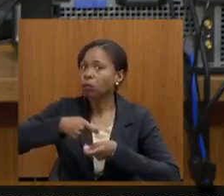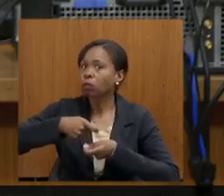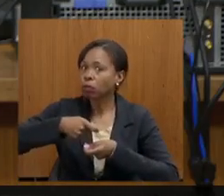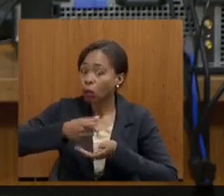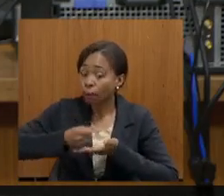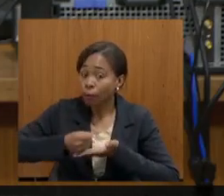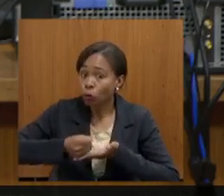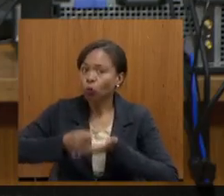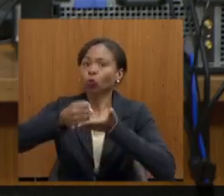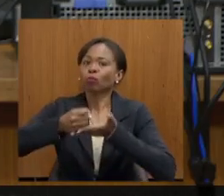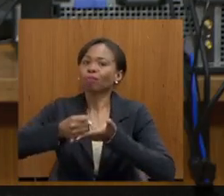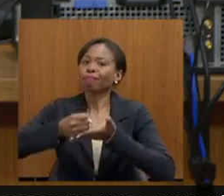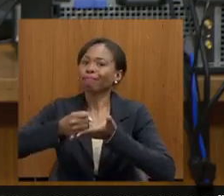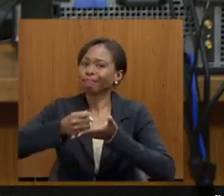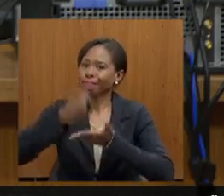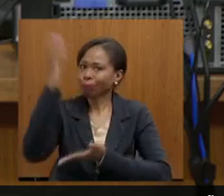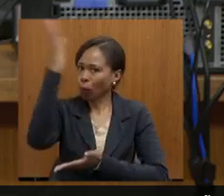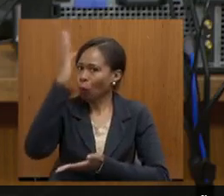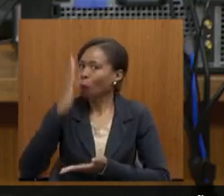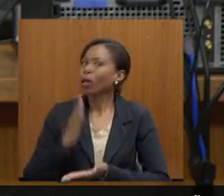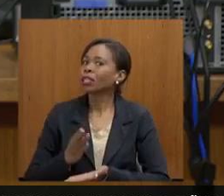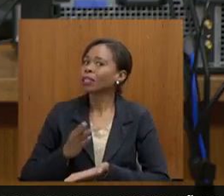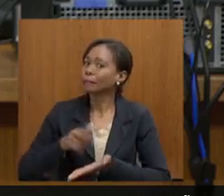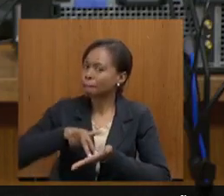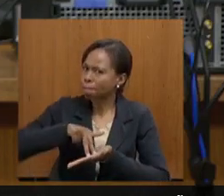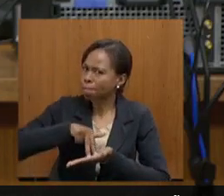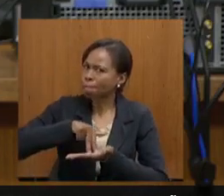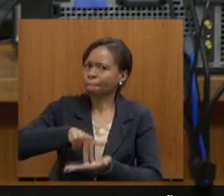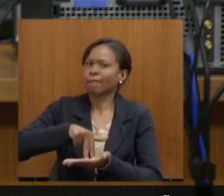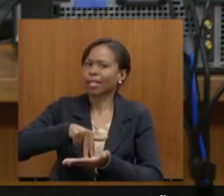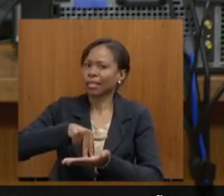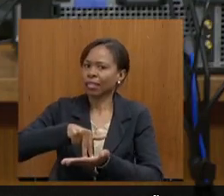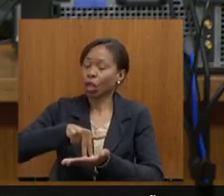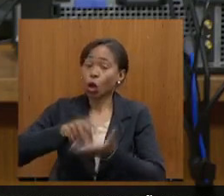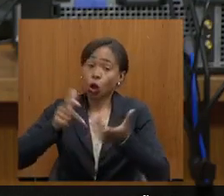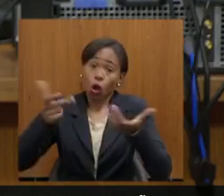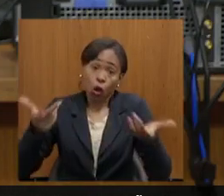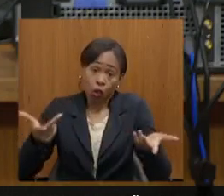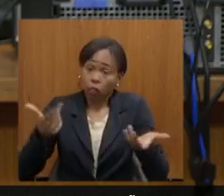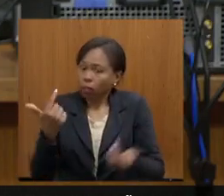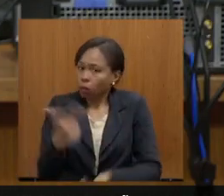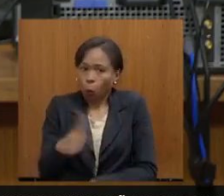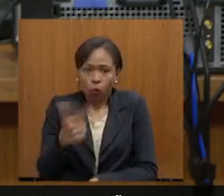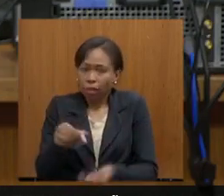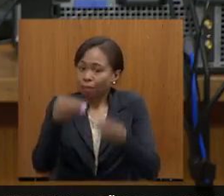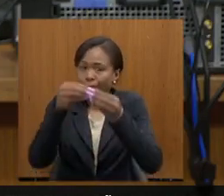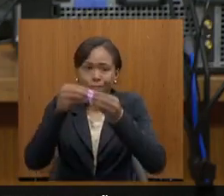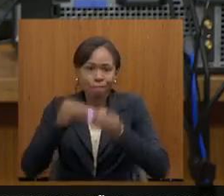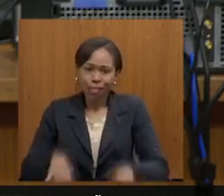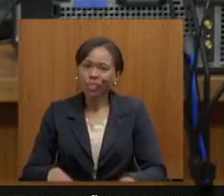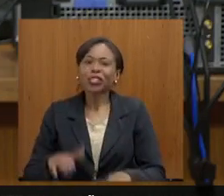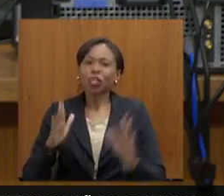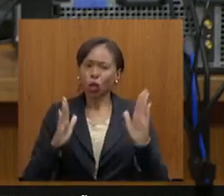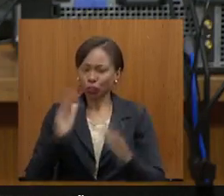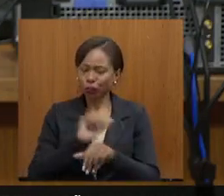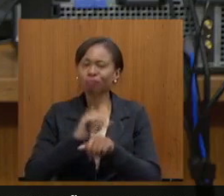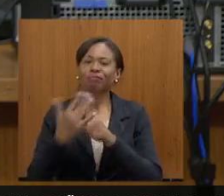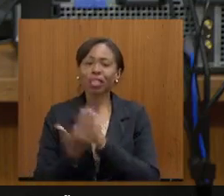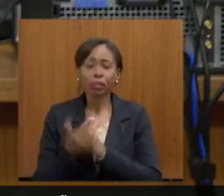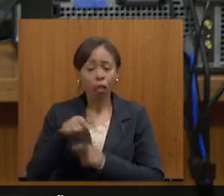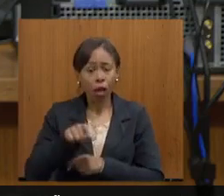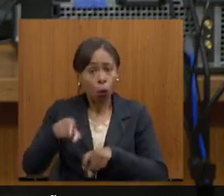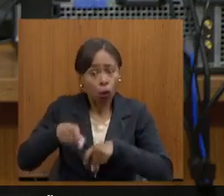foi o Pilar que não que não teve corrosão durante essa pandemia e nesses últimos anos é o que realmente a